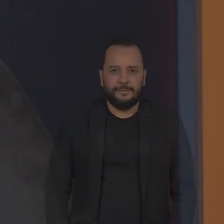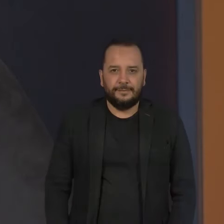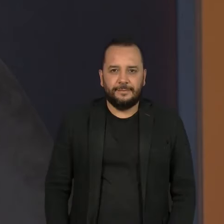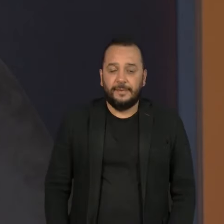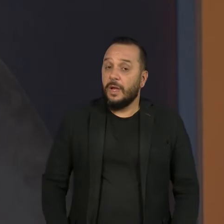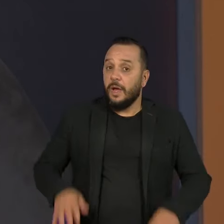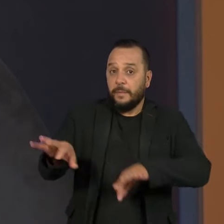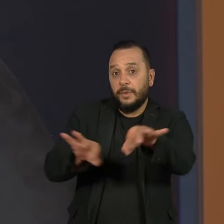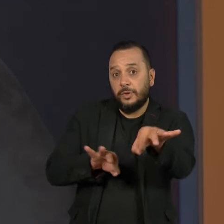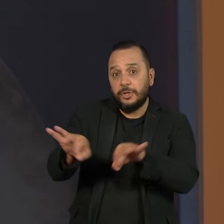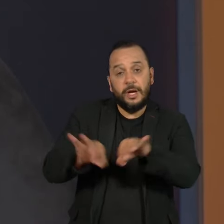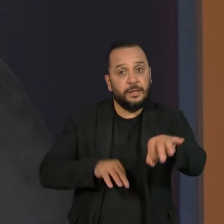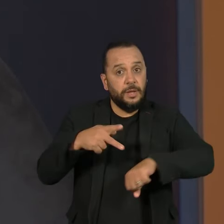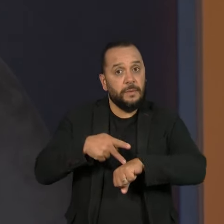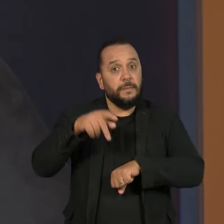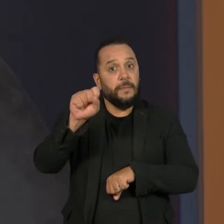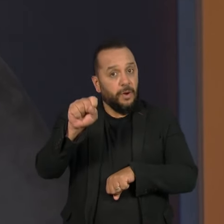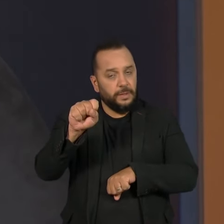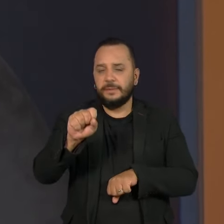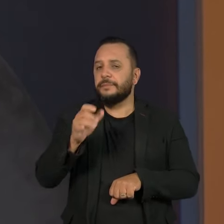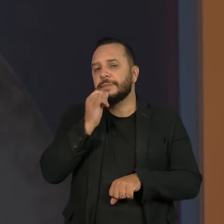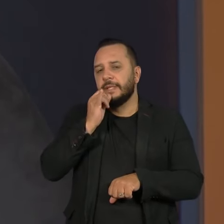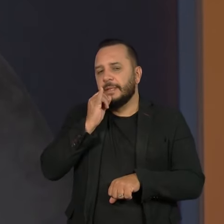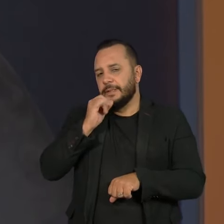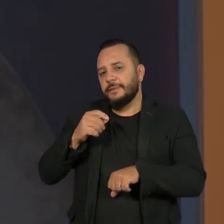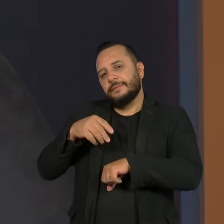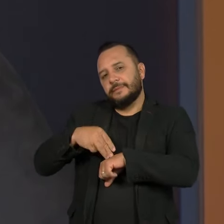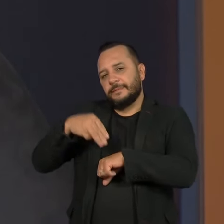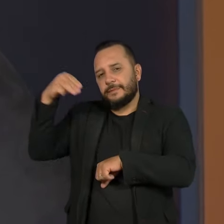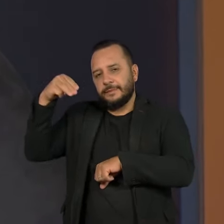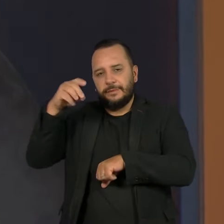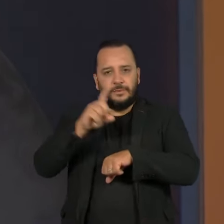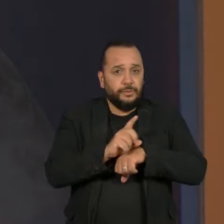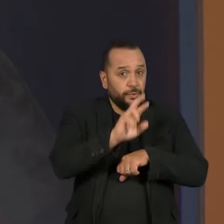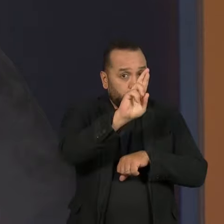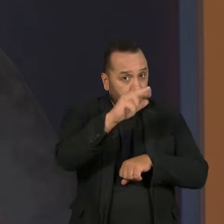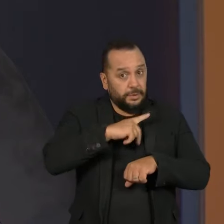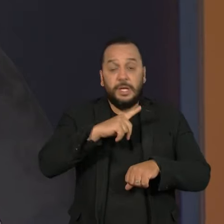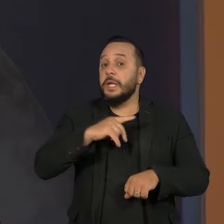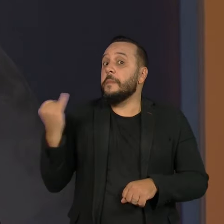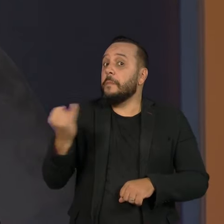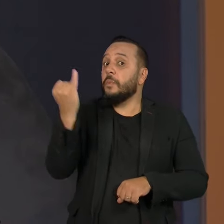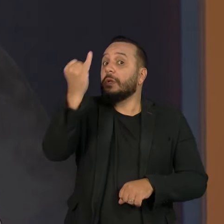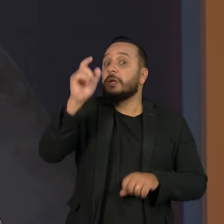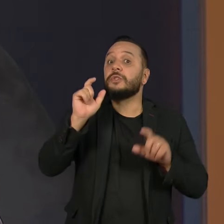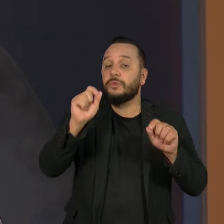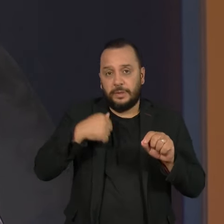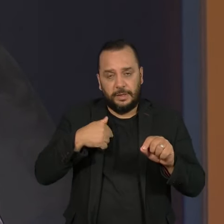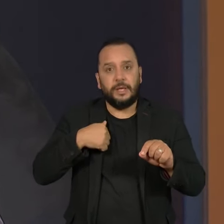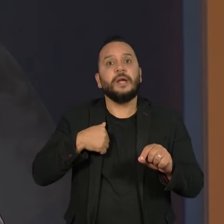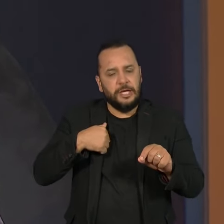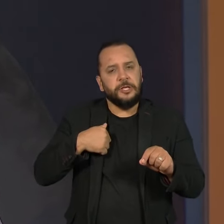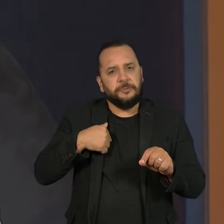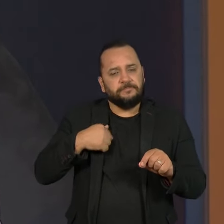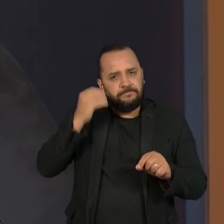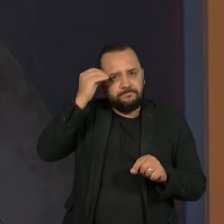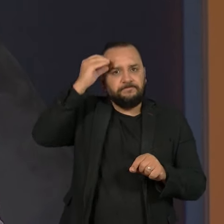Programa de pós-graduação como mestrado e doutorado desempenham um papel crucial na formação de